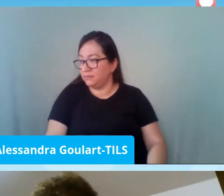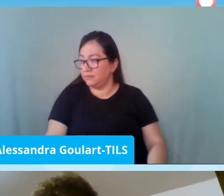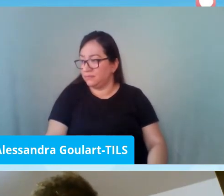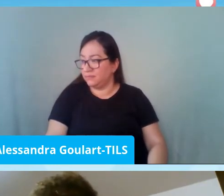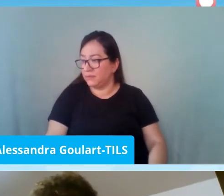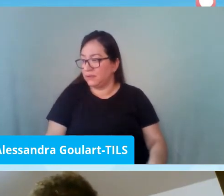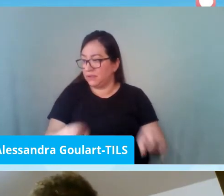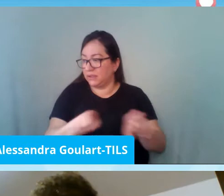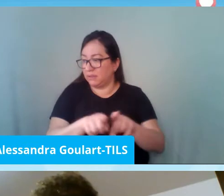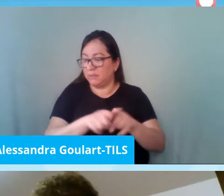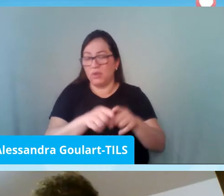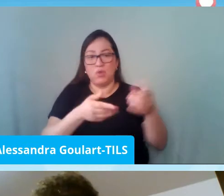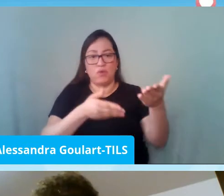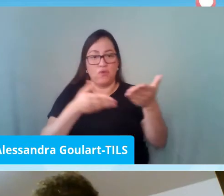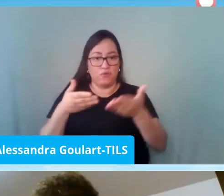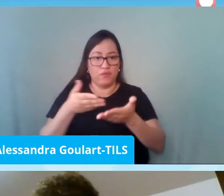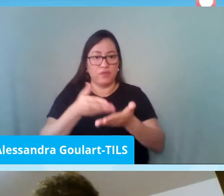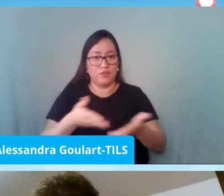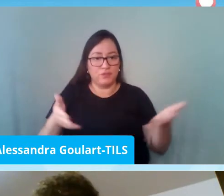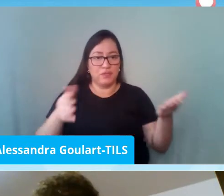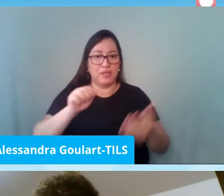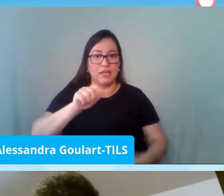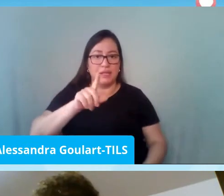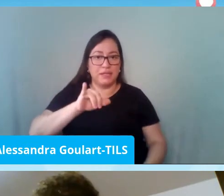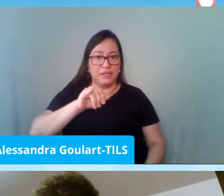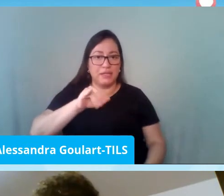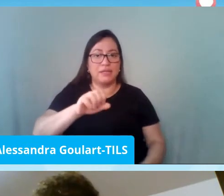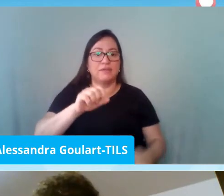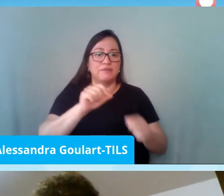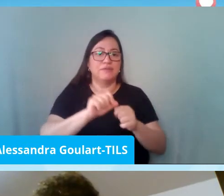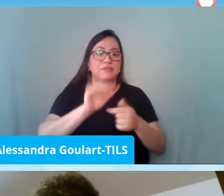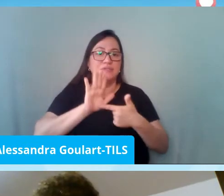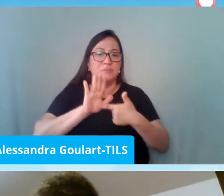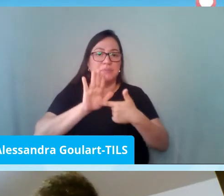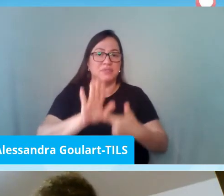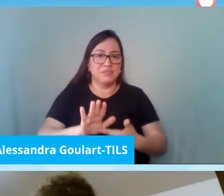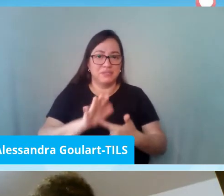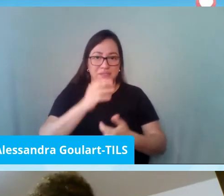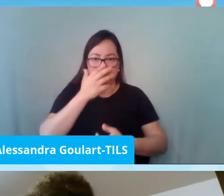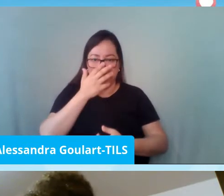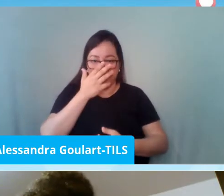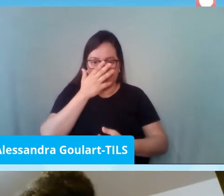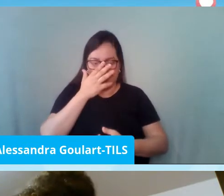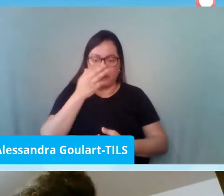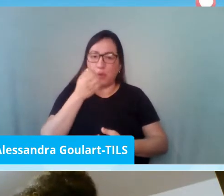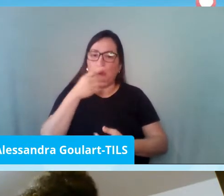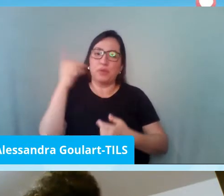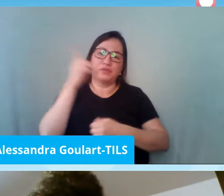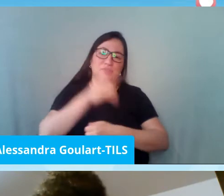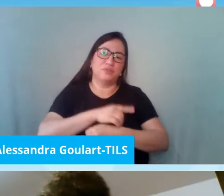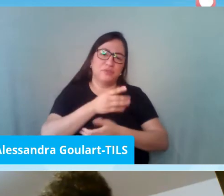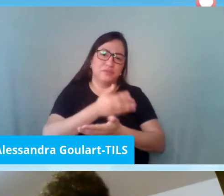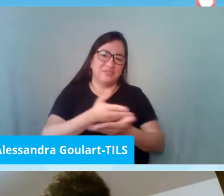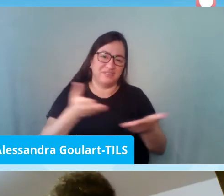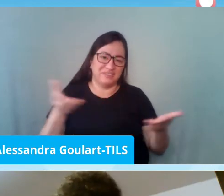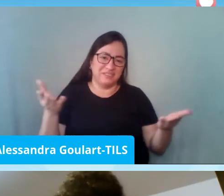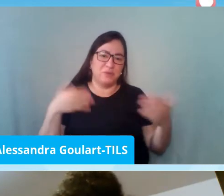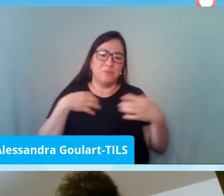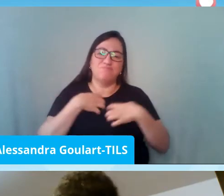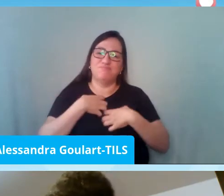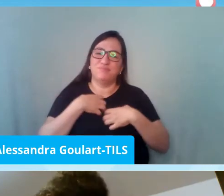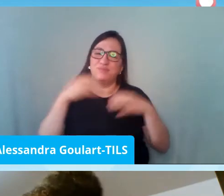apresentação, lembrando de fazer a tua audiodescrição. Bom dia, então, para os colegas. Estou muito feliz de estar aqui hoje